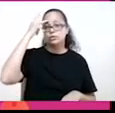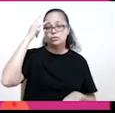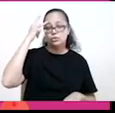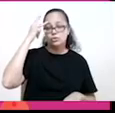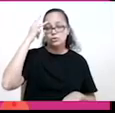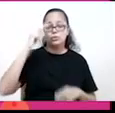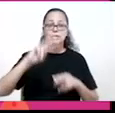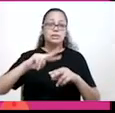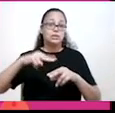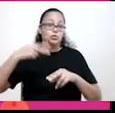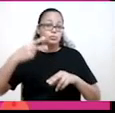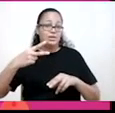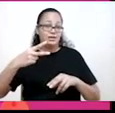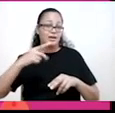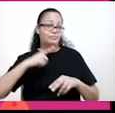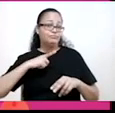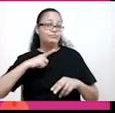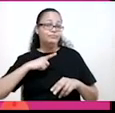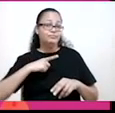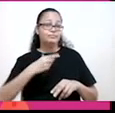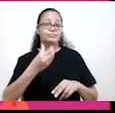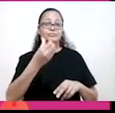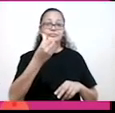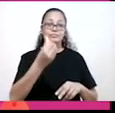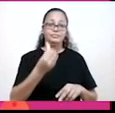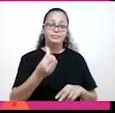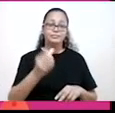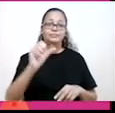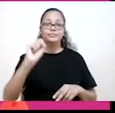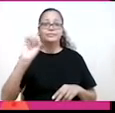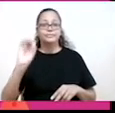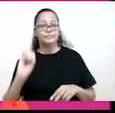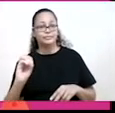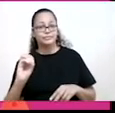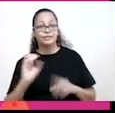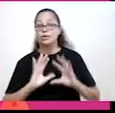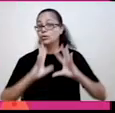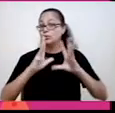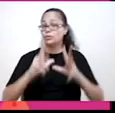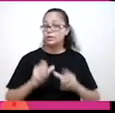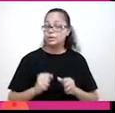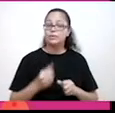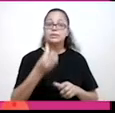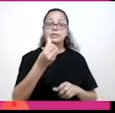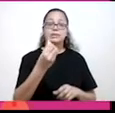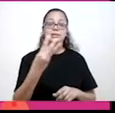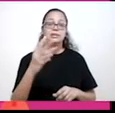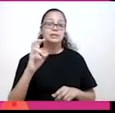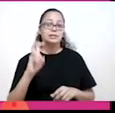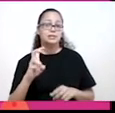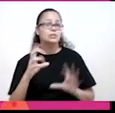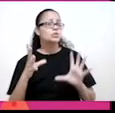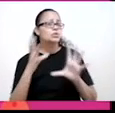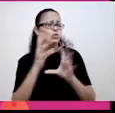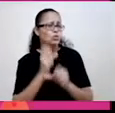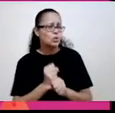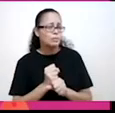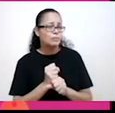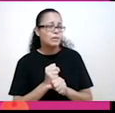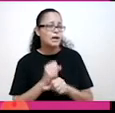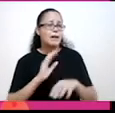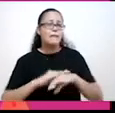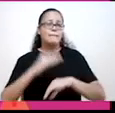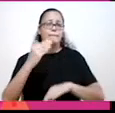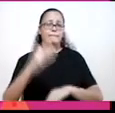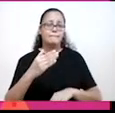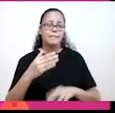duplicar esse número, vai dar quanto? 680. Qual que é a população total? 635. Então, somando a população do Brasil e do México, nós temos mais da metade